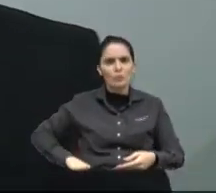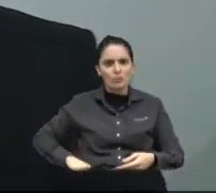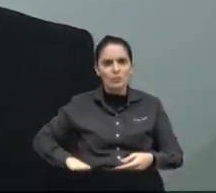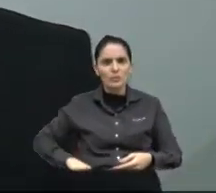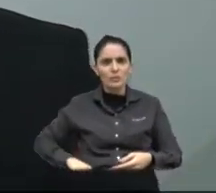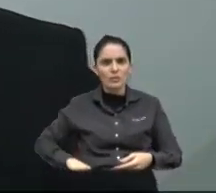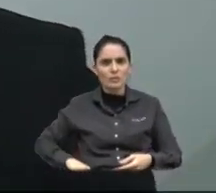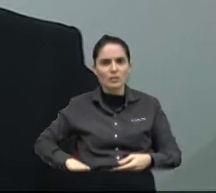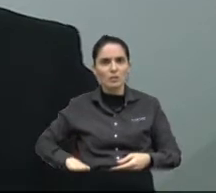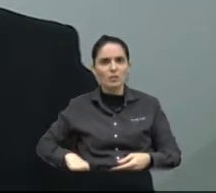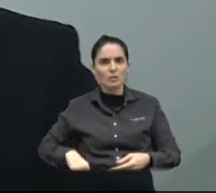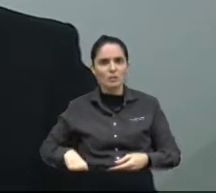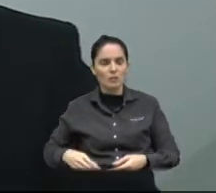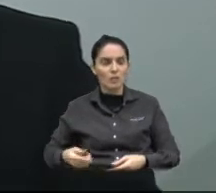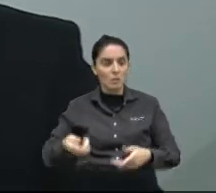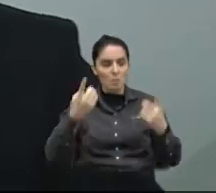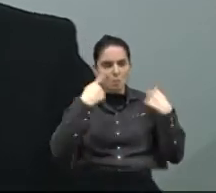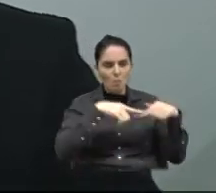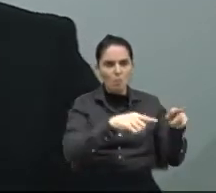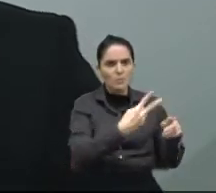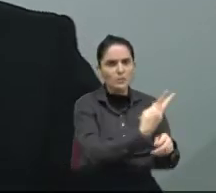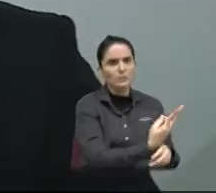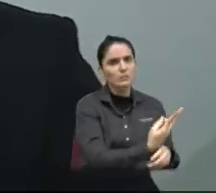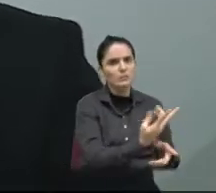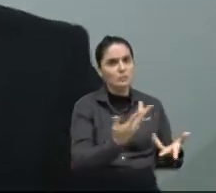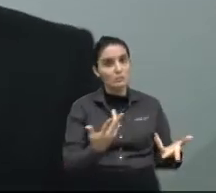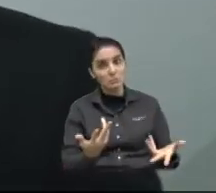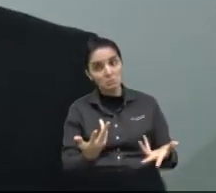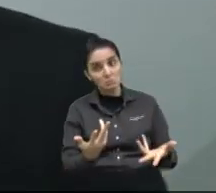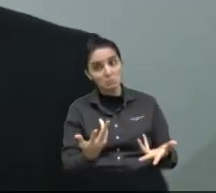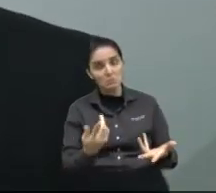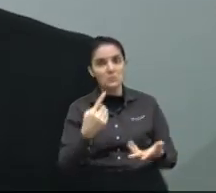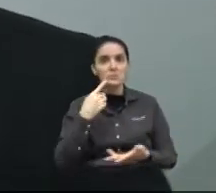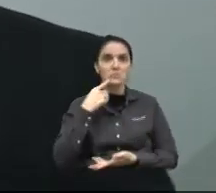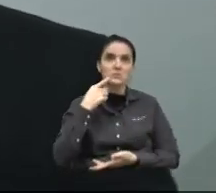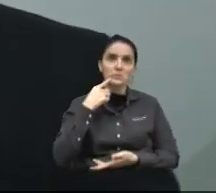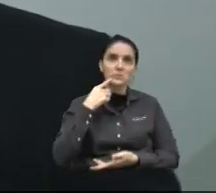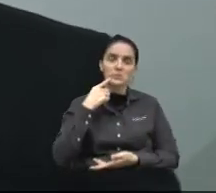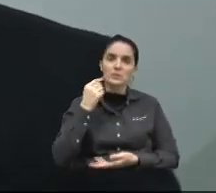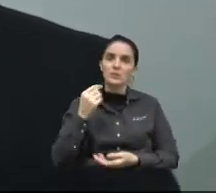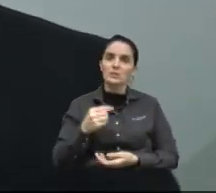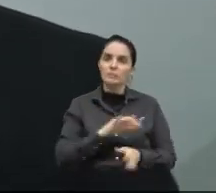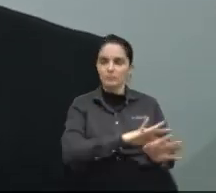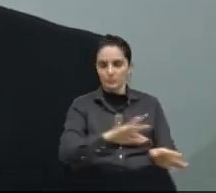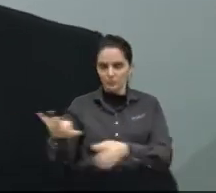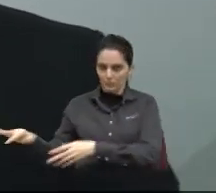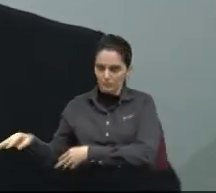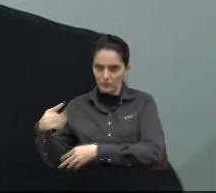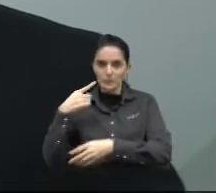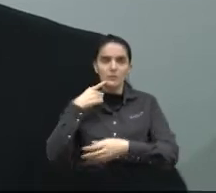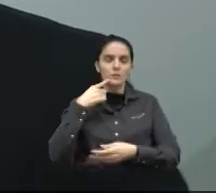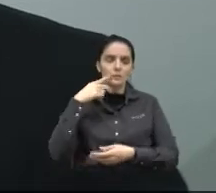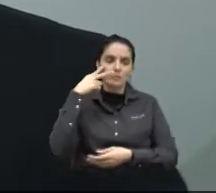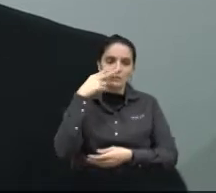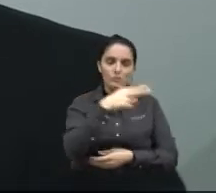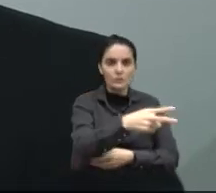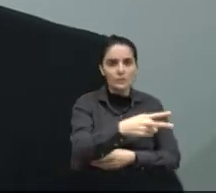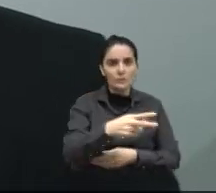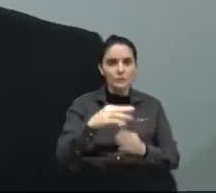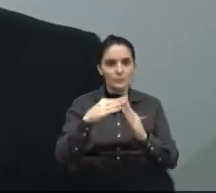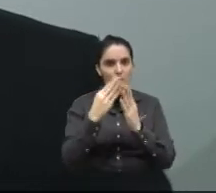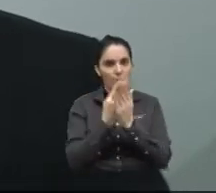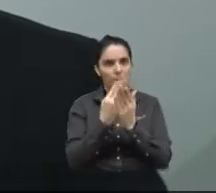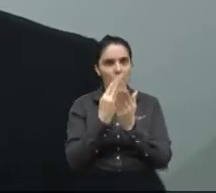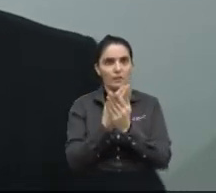a ponta da espada eu acho que houve alguma coisa aqui no debate do escola sem partido na